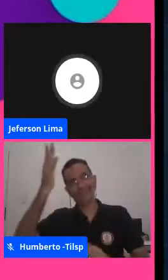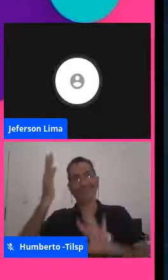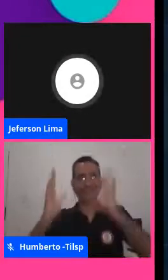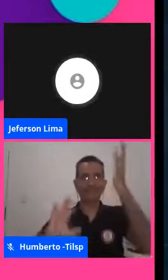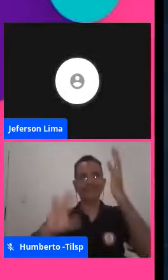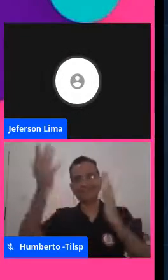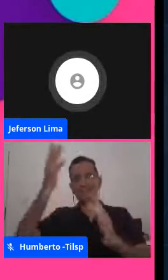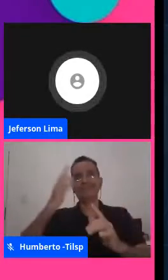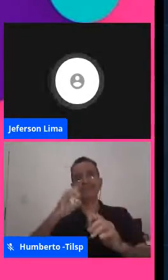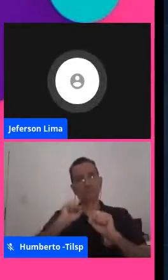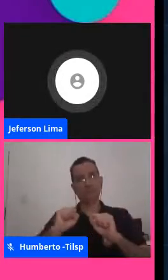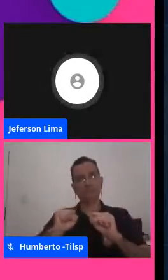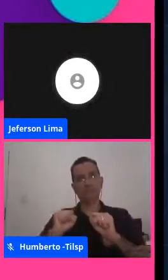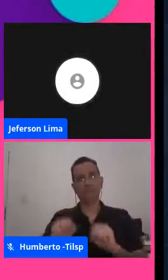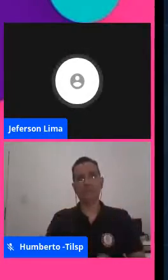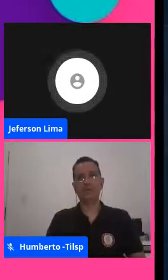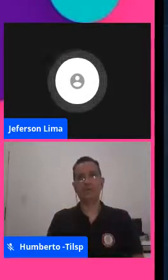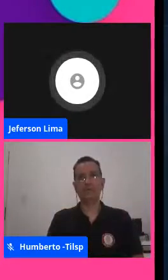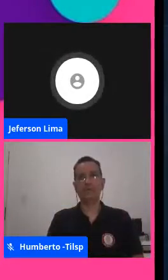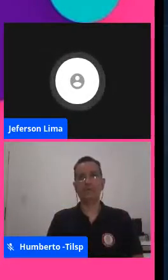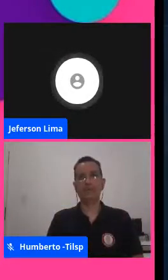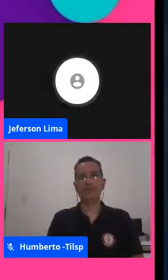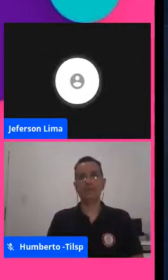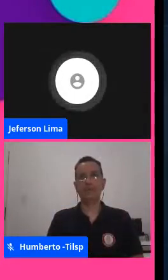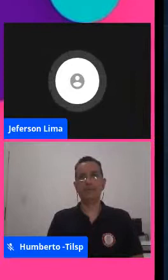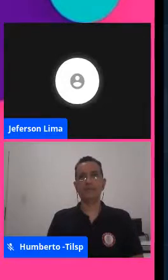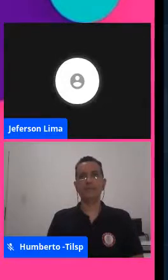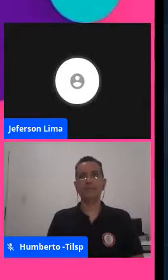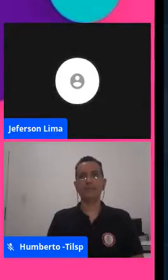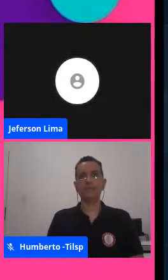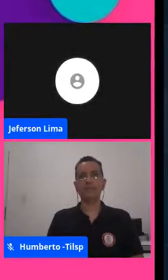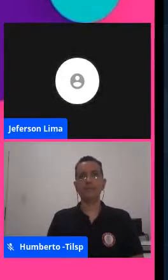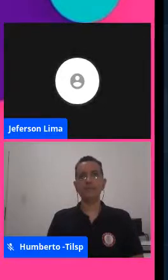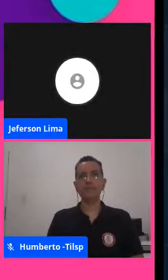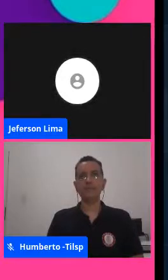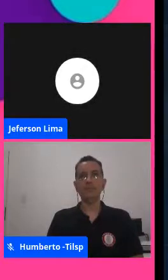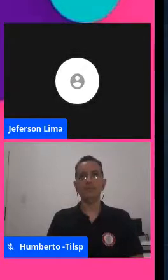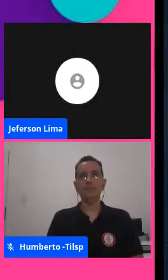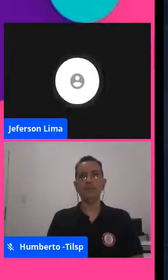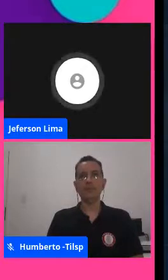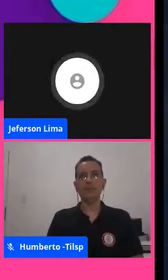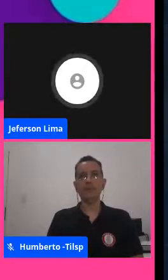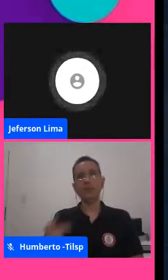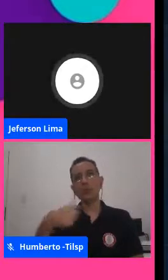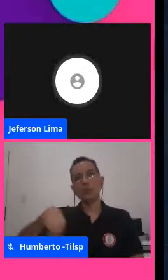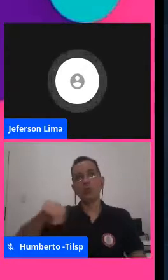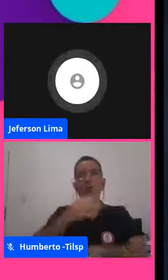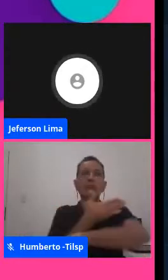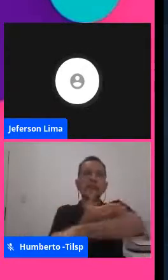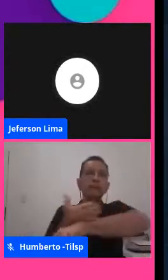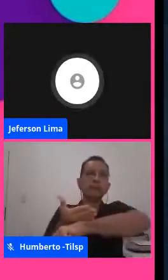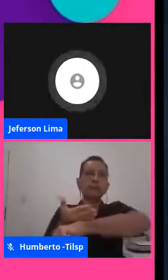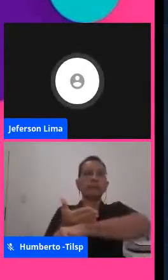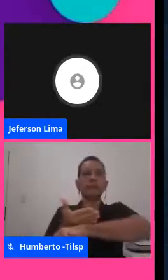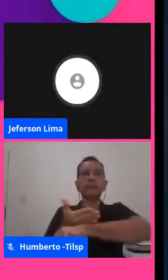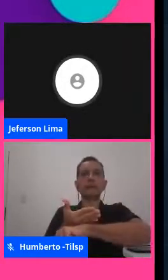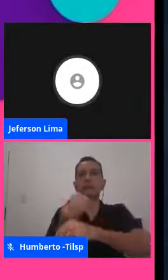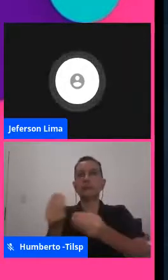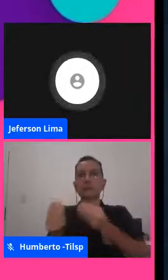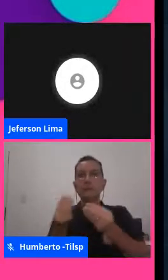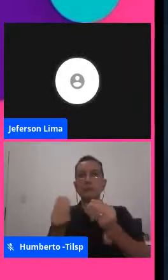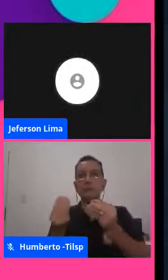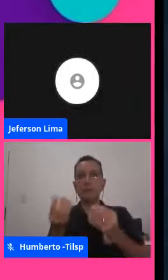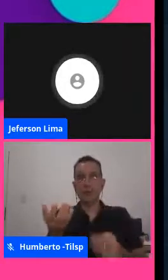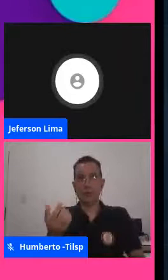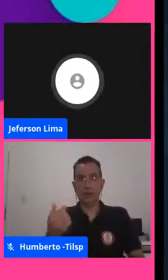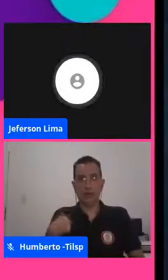o que a gente costuma fazer é a gente bota uma conta ali, né? Que ela vai ter esses limites